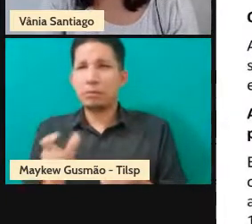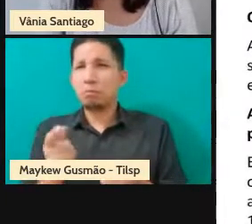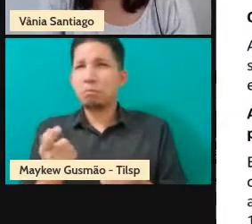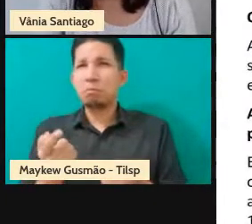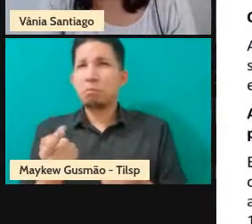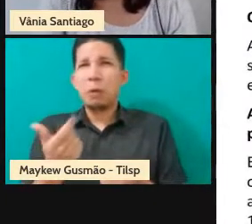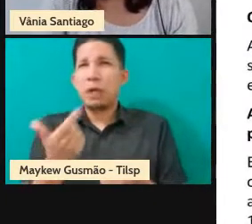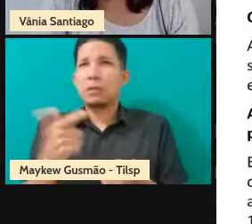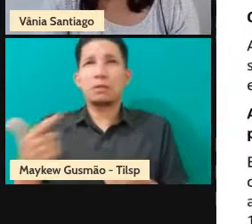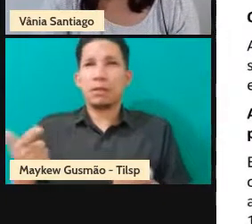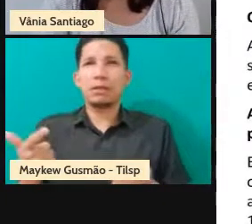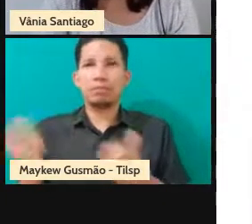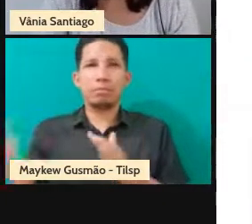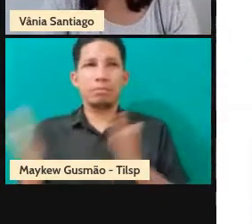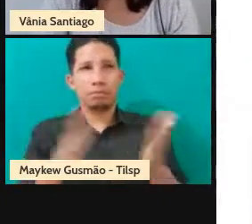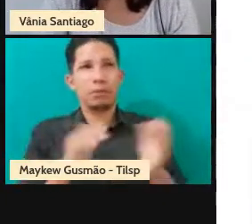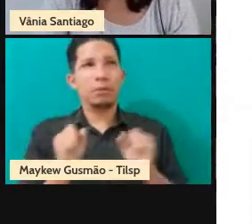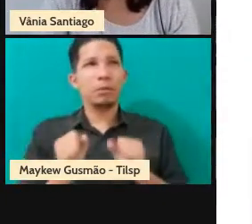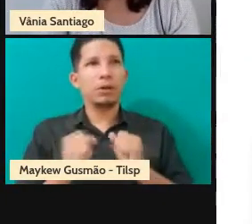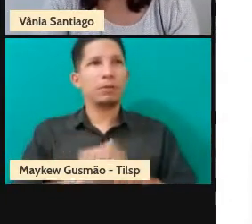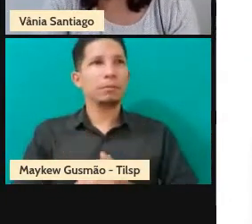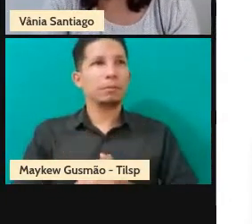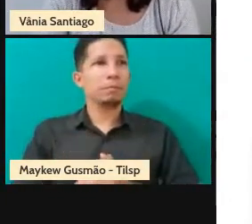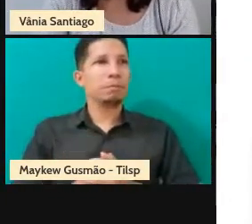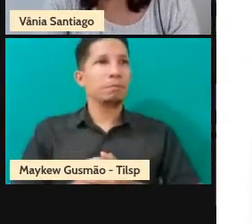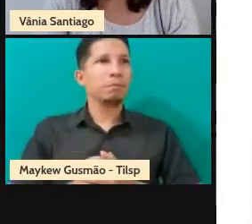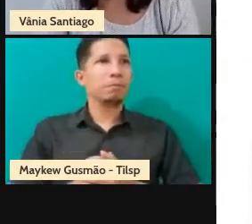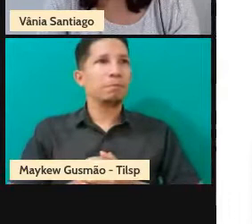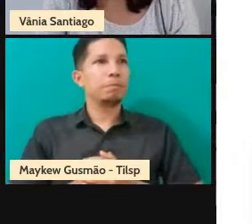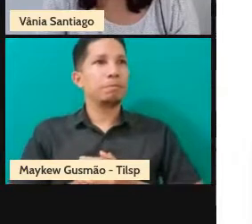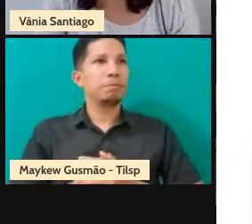pode passar, por favor.